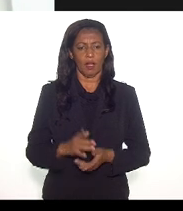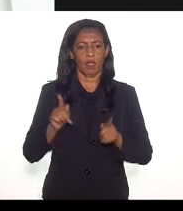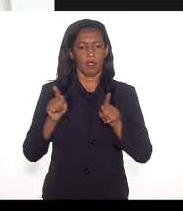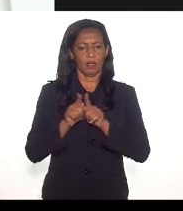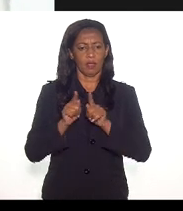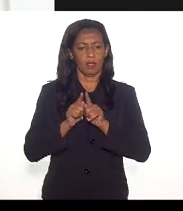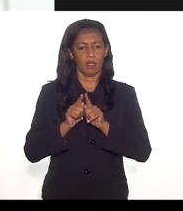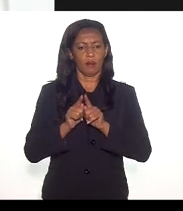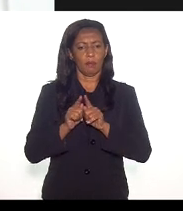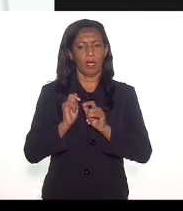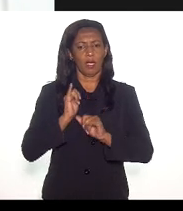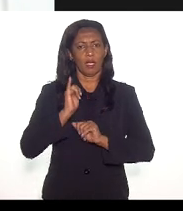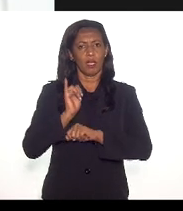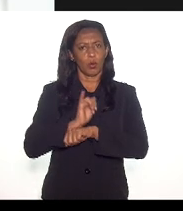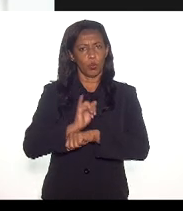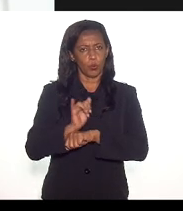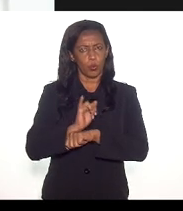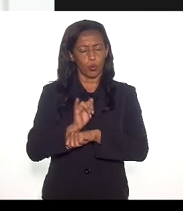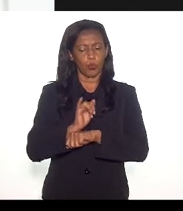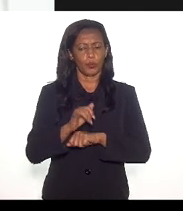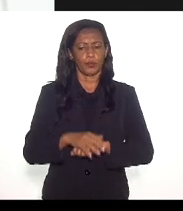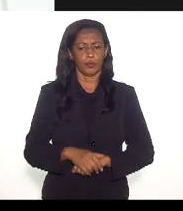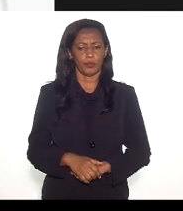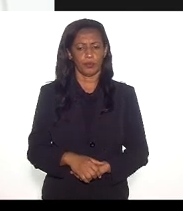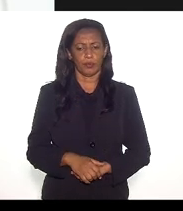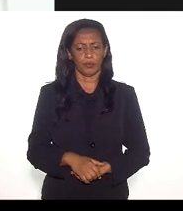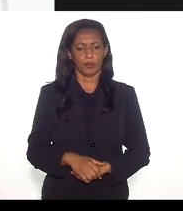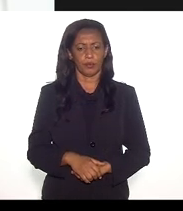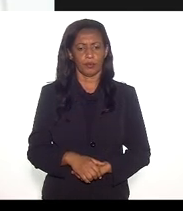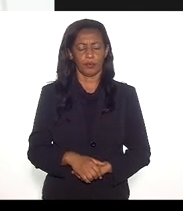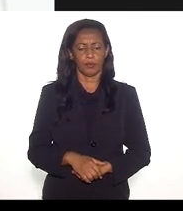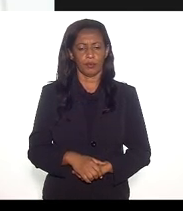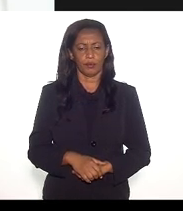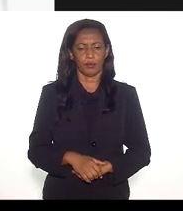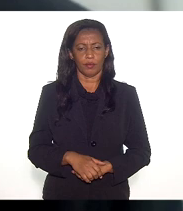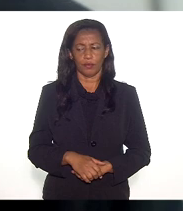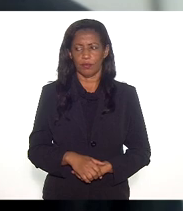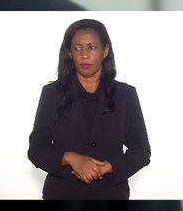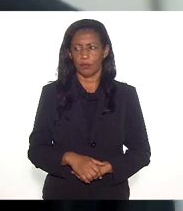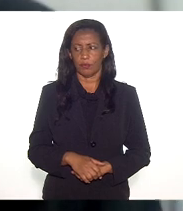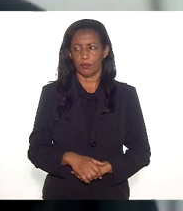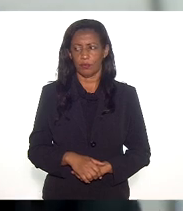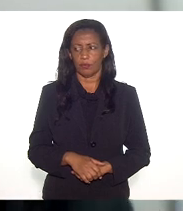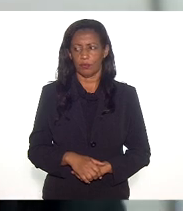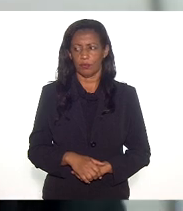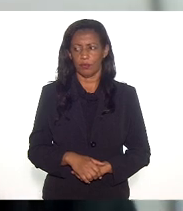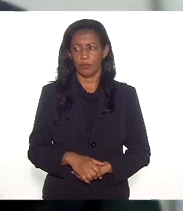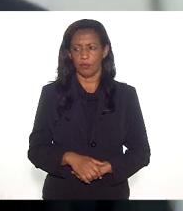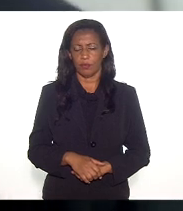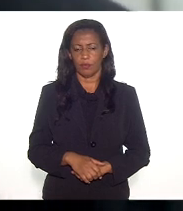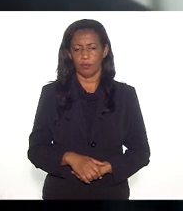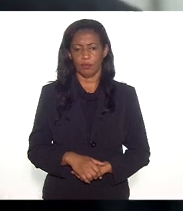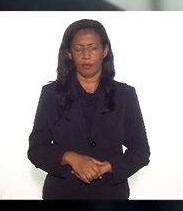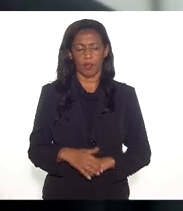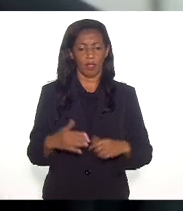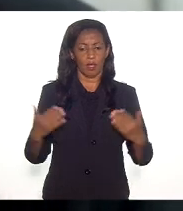transmitido pelo YouTube. E consoante o edital de convocação